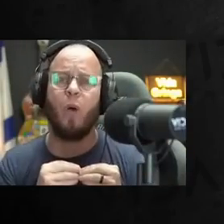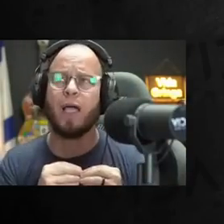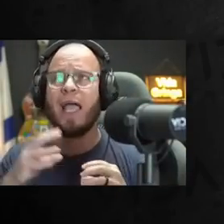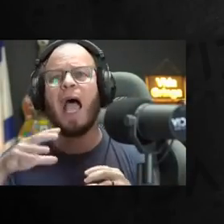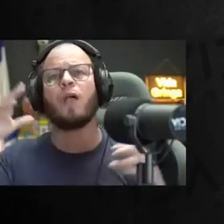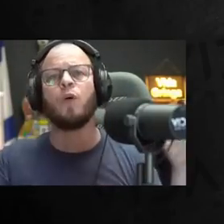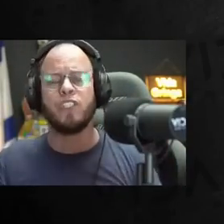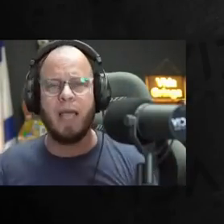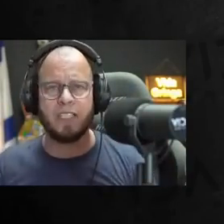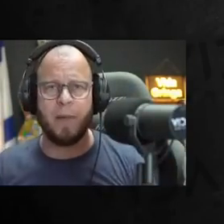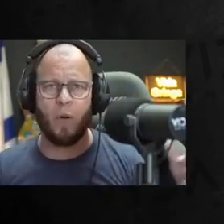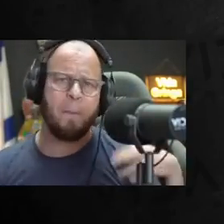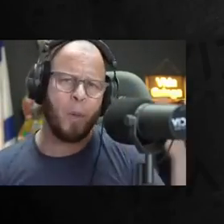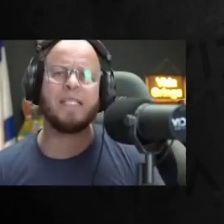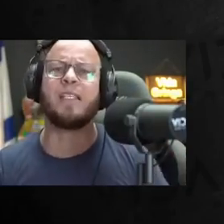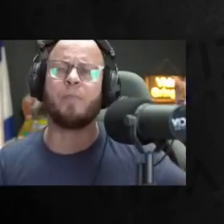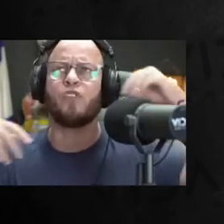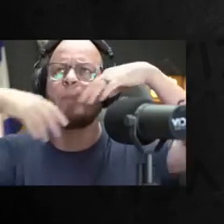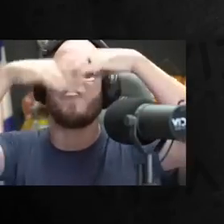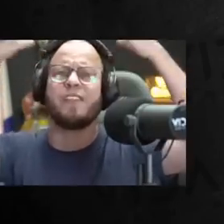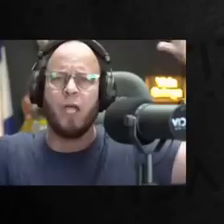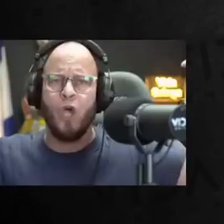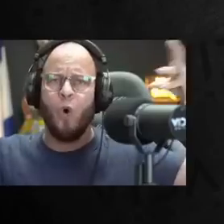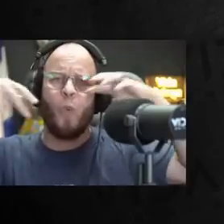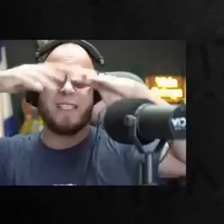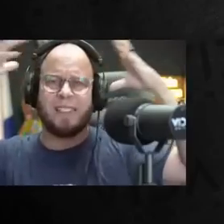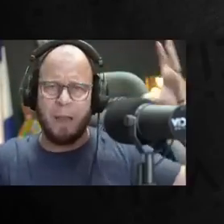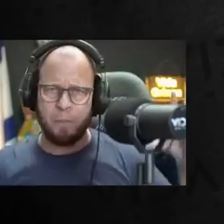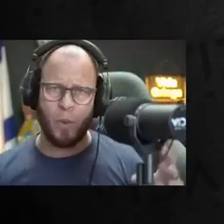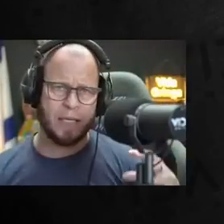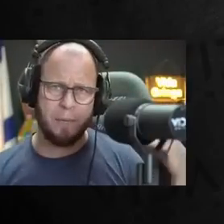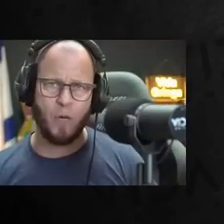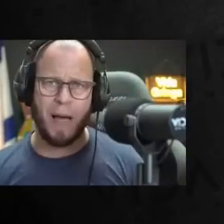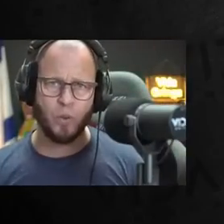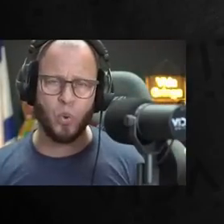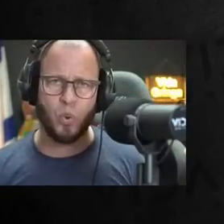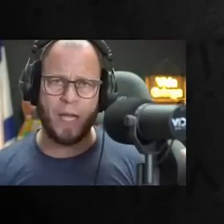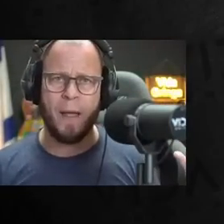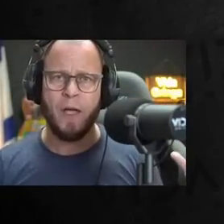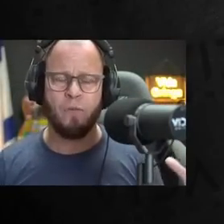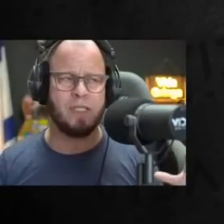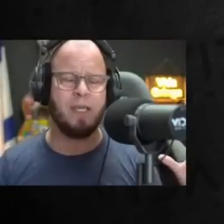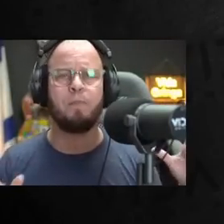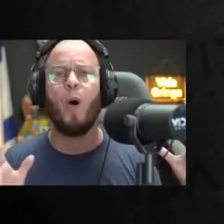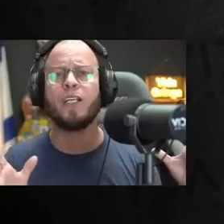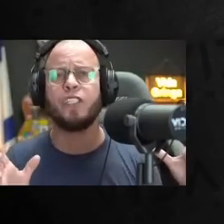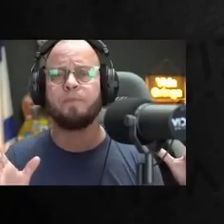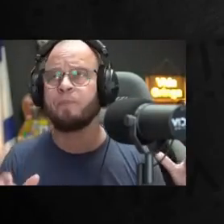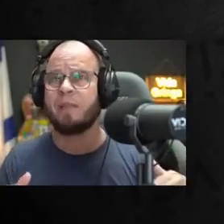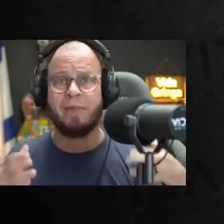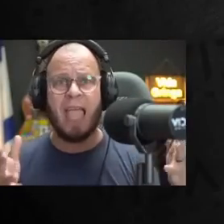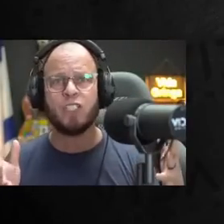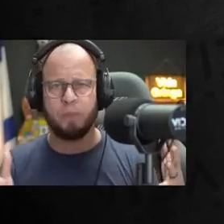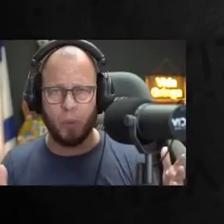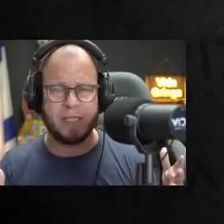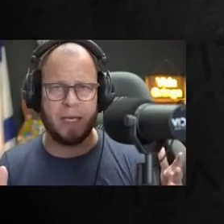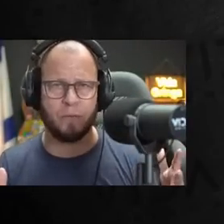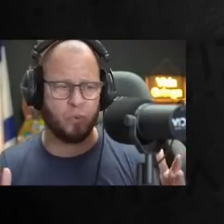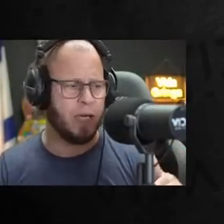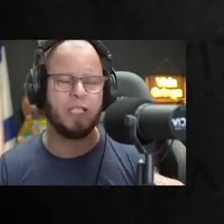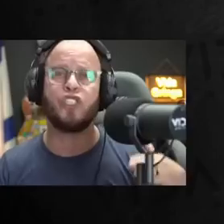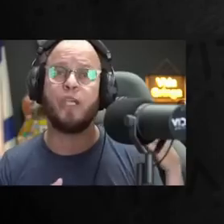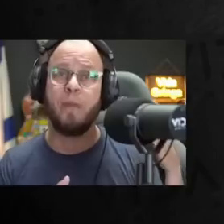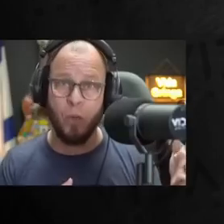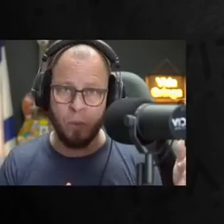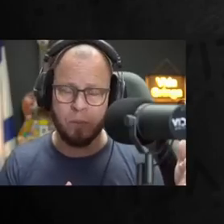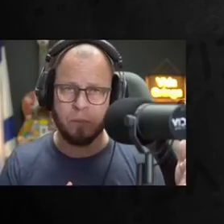seja menor a Quantidade maior por exemplo só para fazer um exemplo aqui meio maluco né Você pode 10%